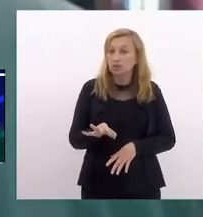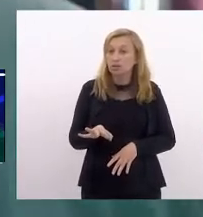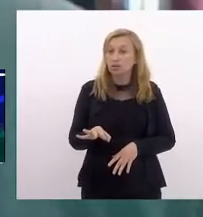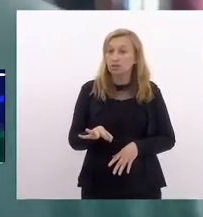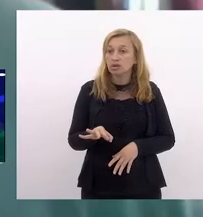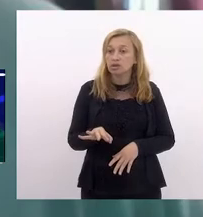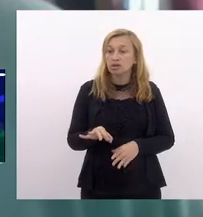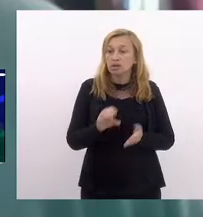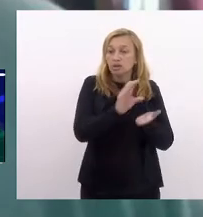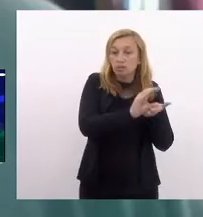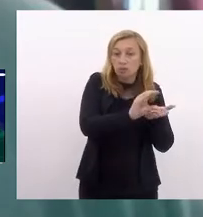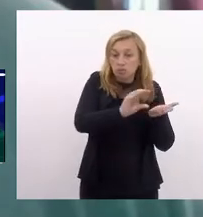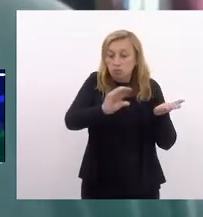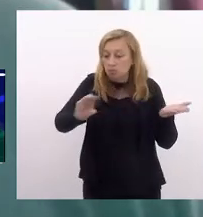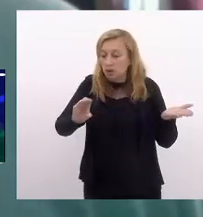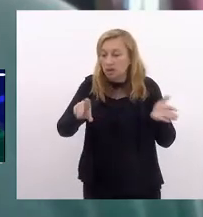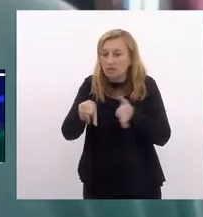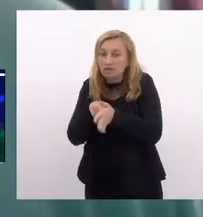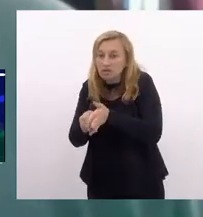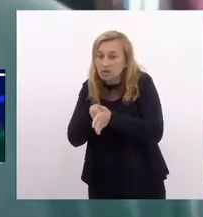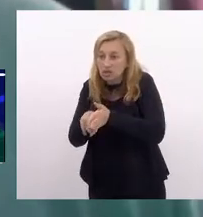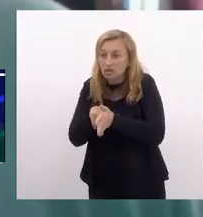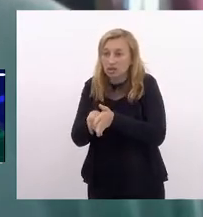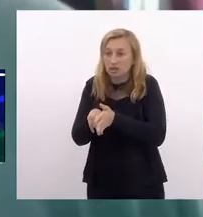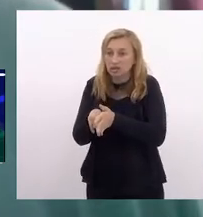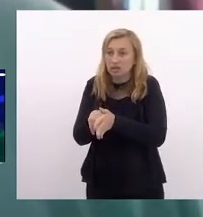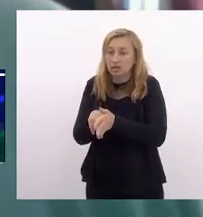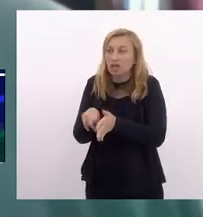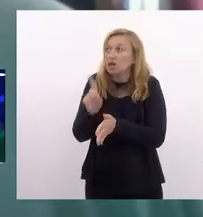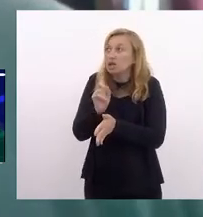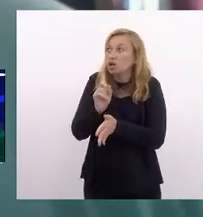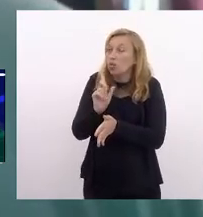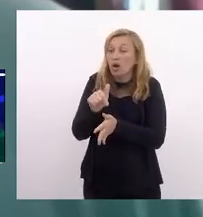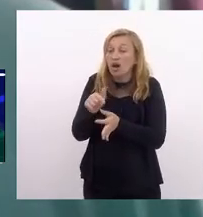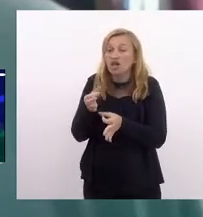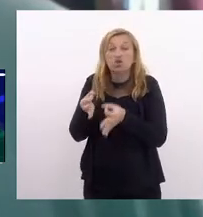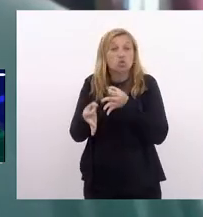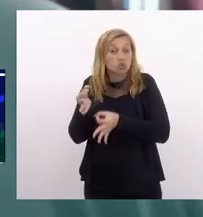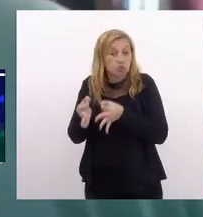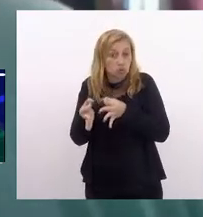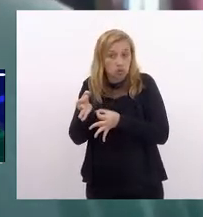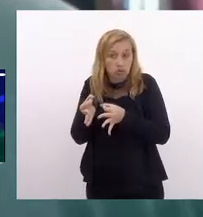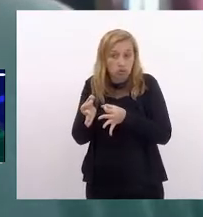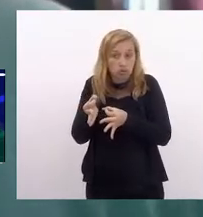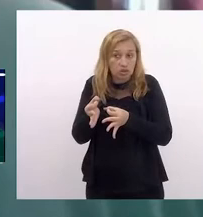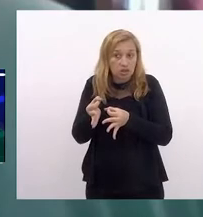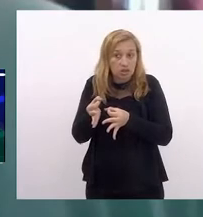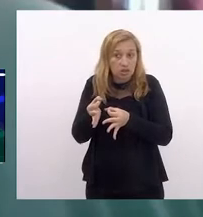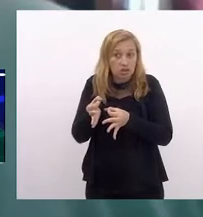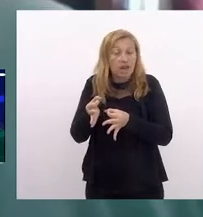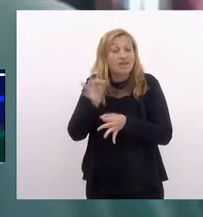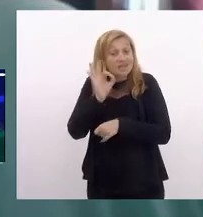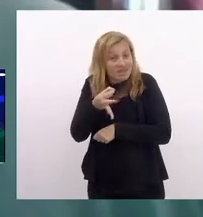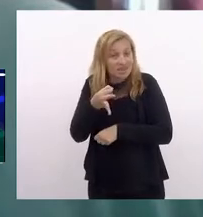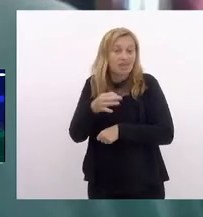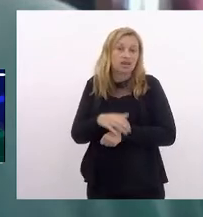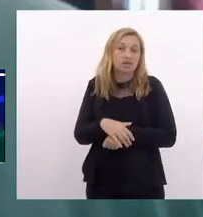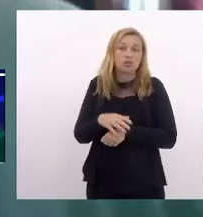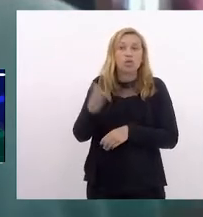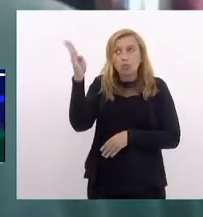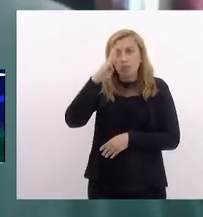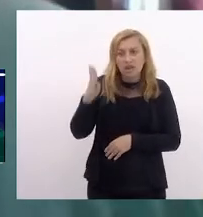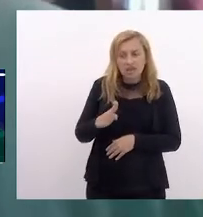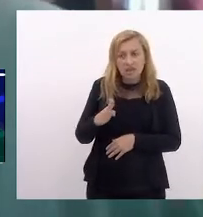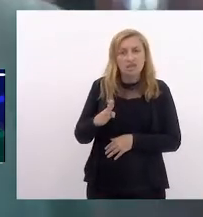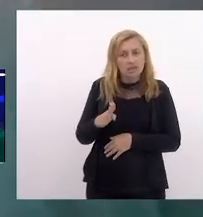para fiscalização isso não é apenas justo e necessário é cinequanon o